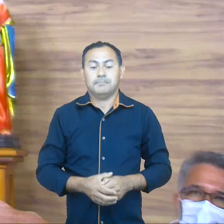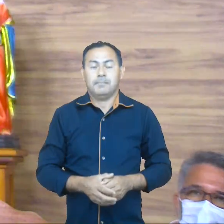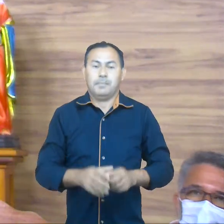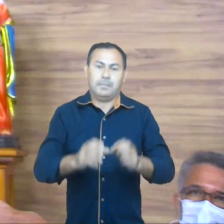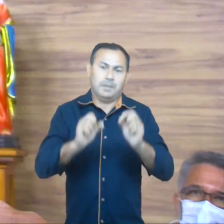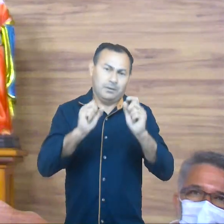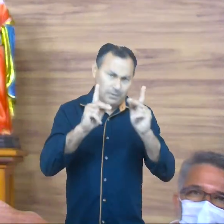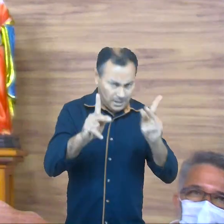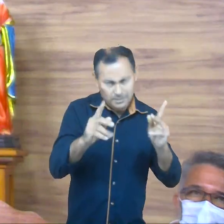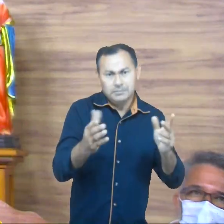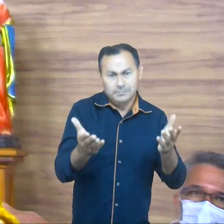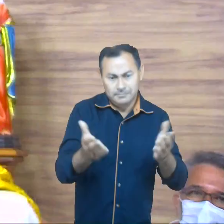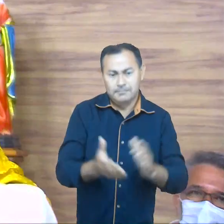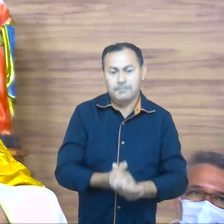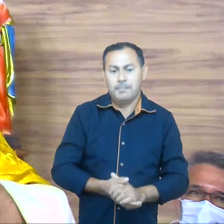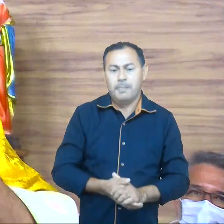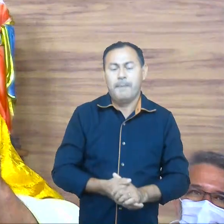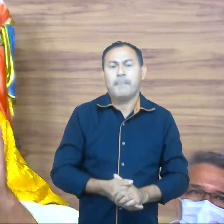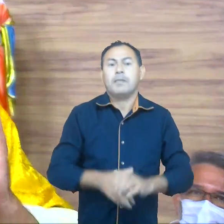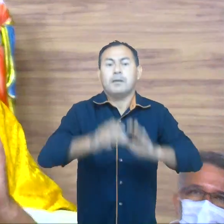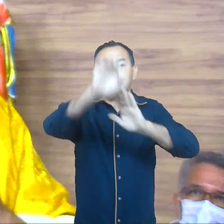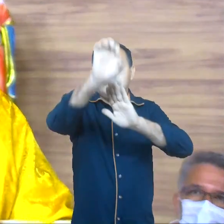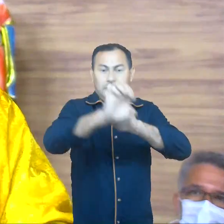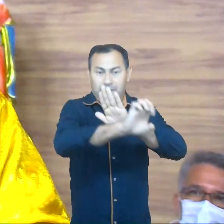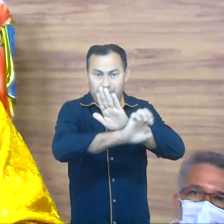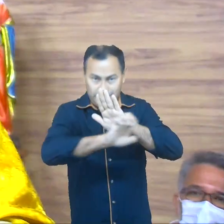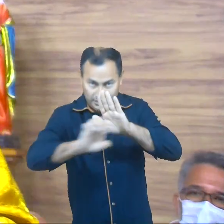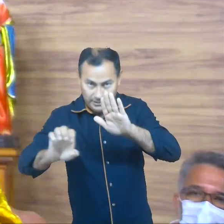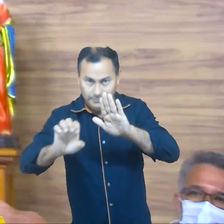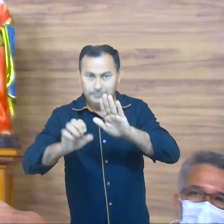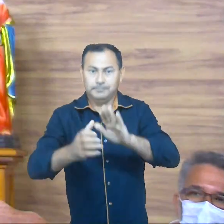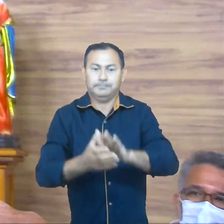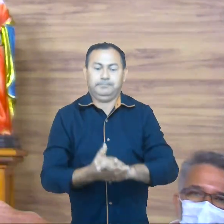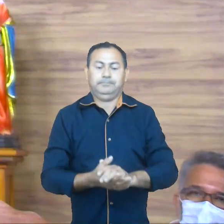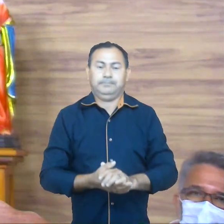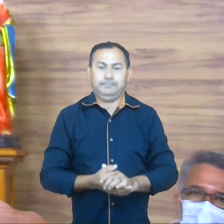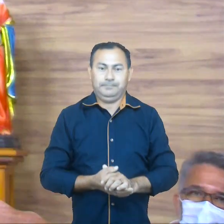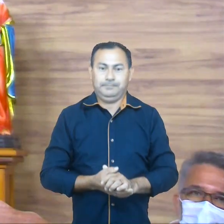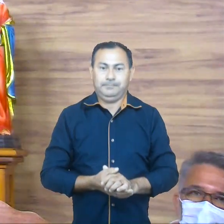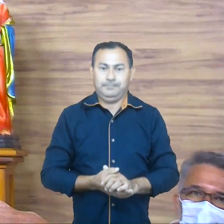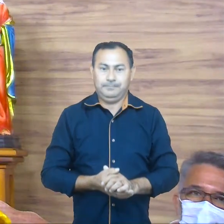Ok. E o Evangelho,